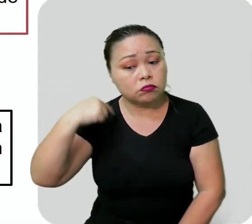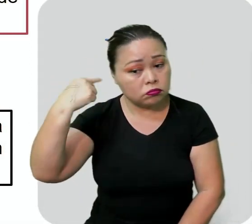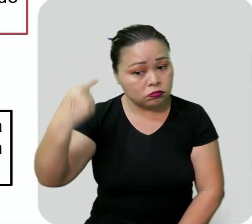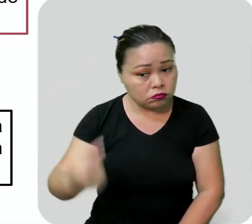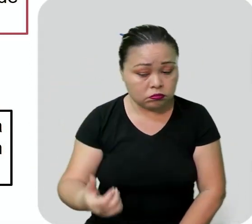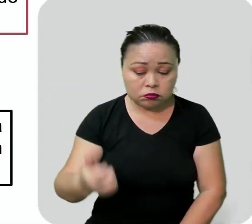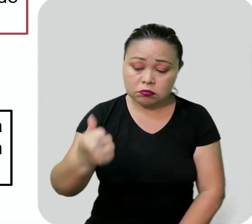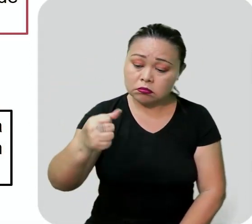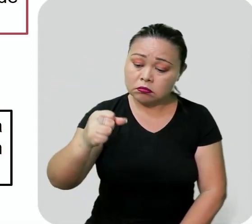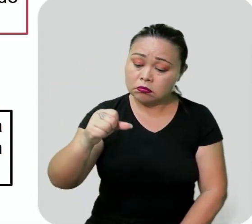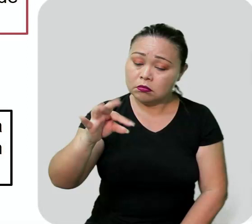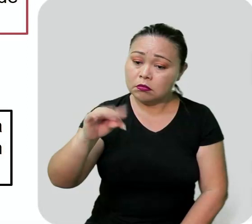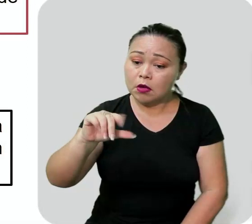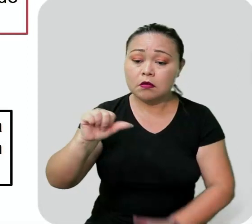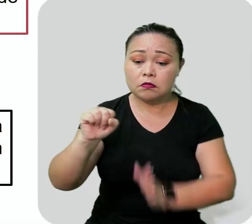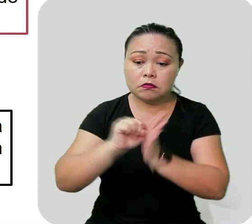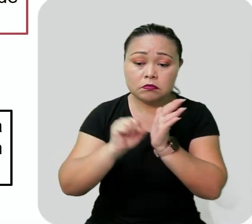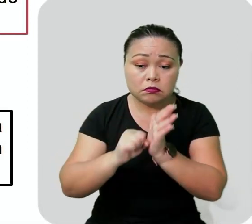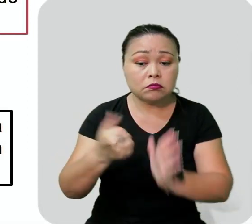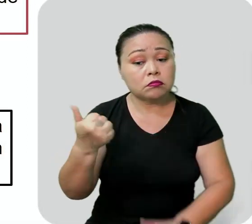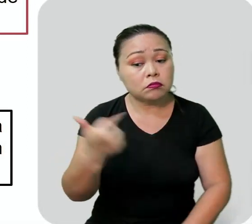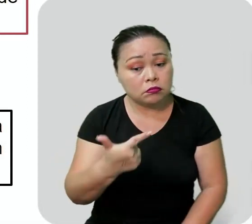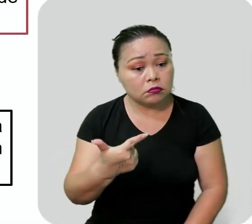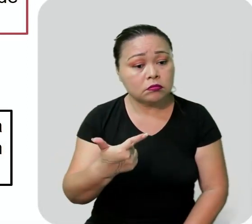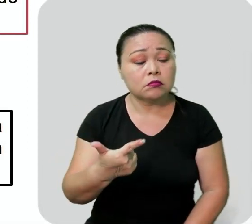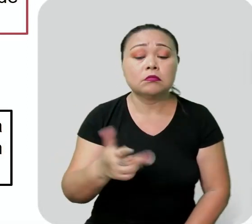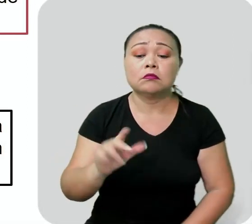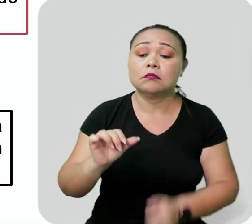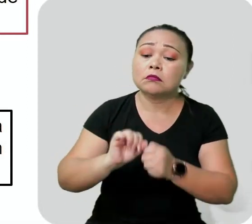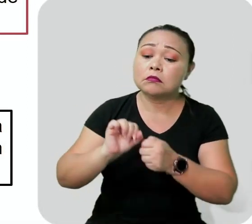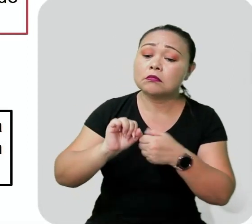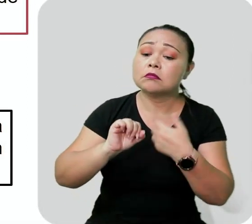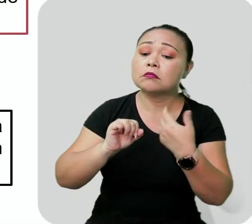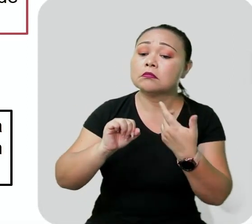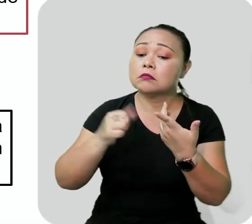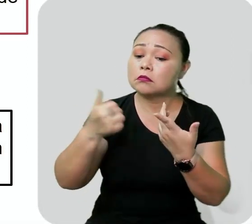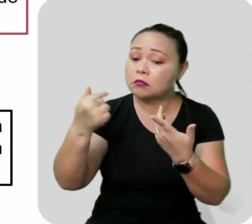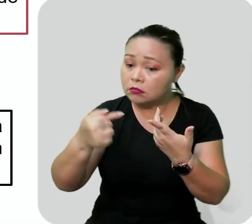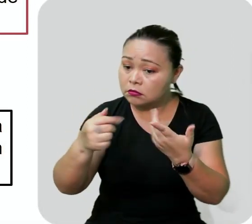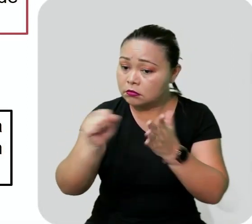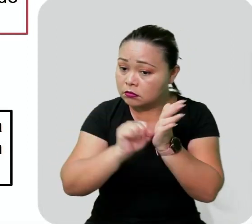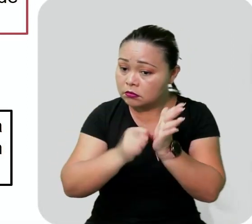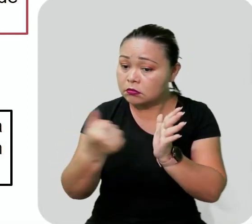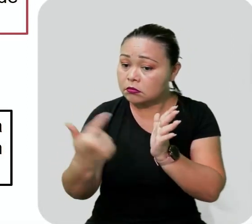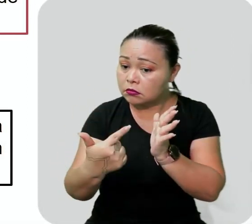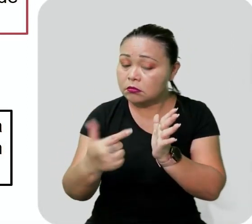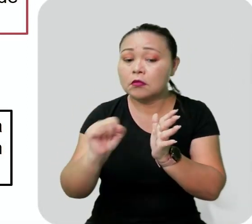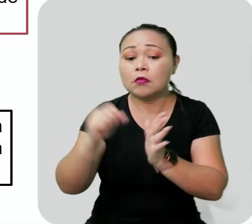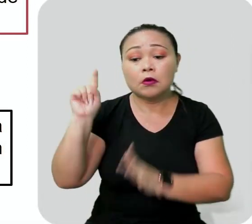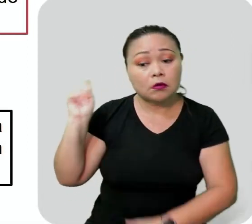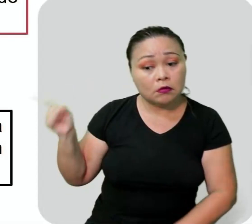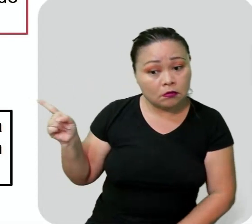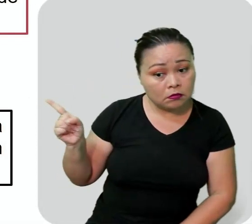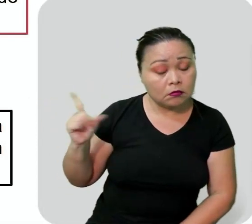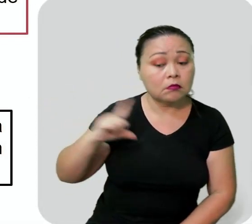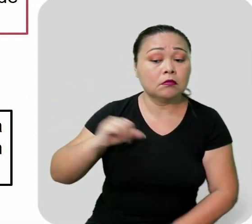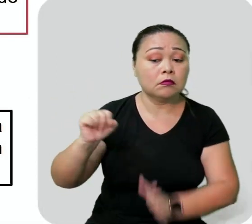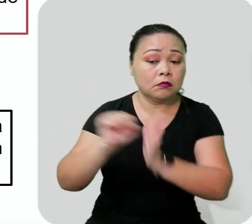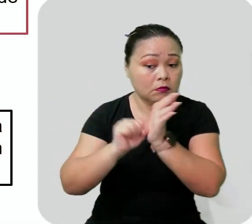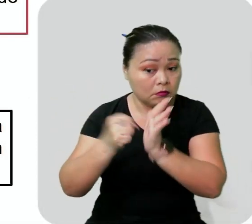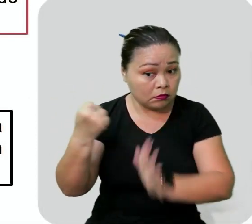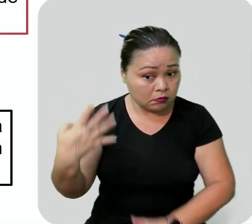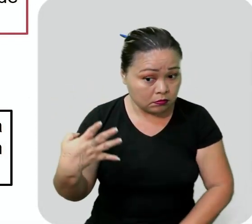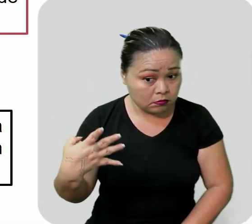maias, os astecas, século XII, né? Maia, século VII, astecas, século XII e os incas, século